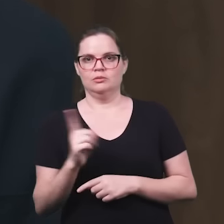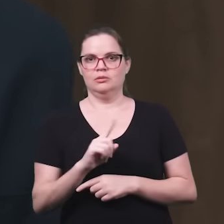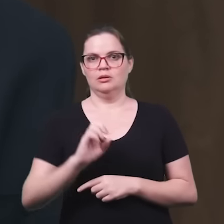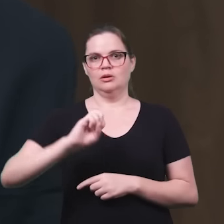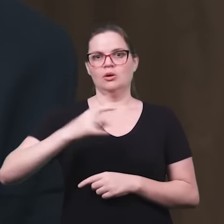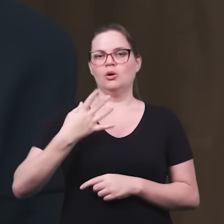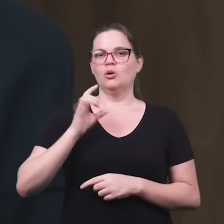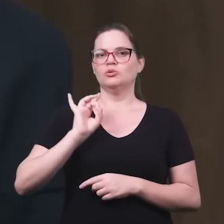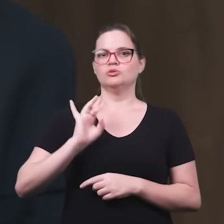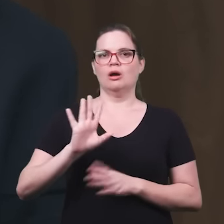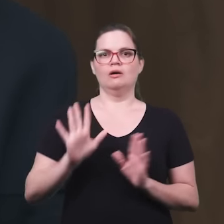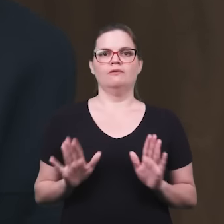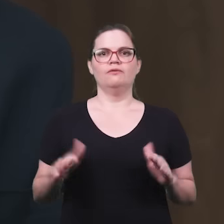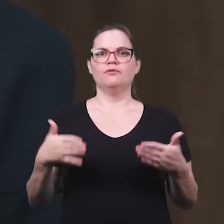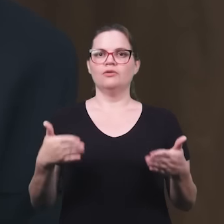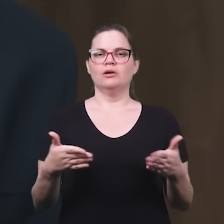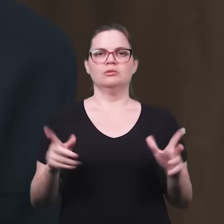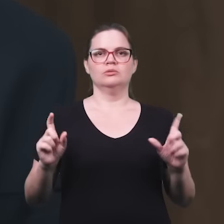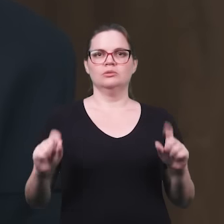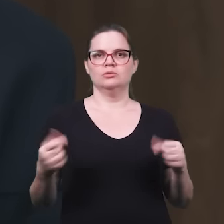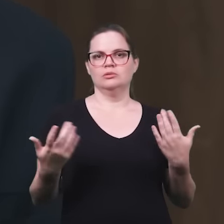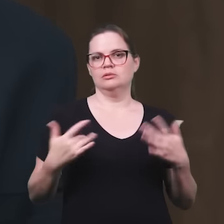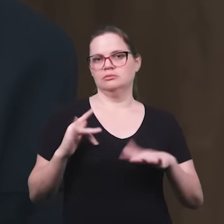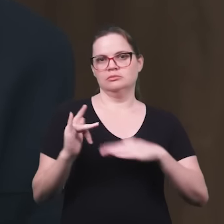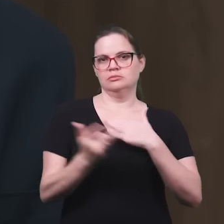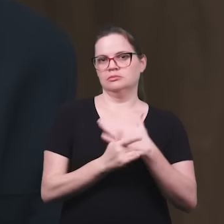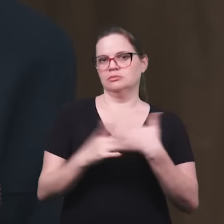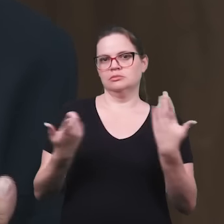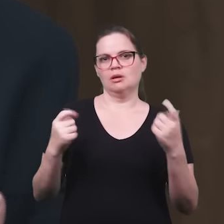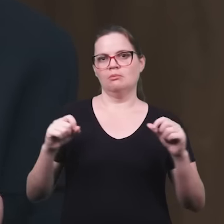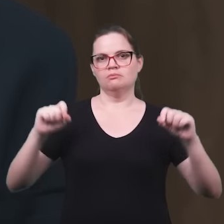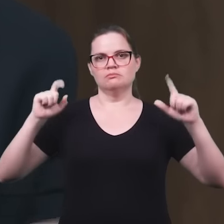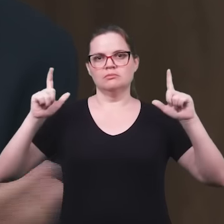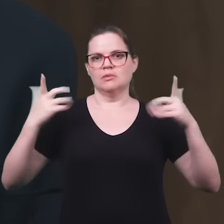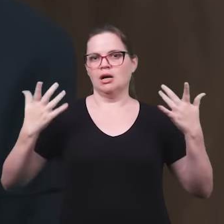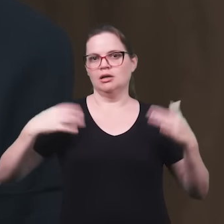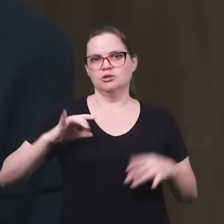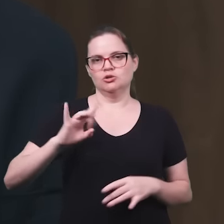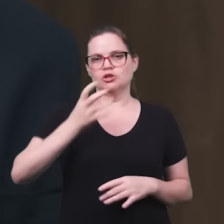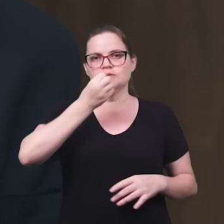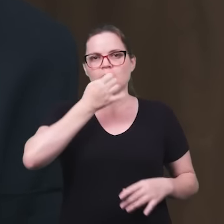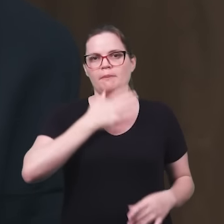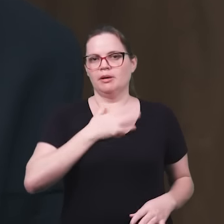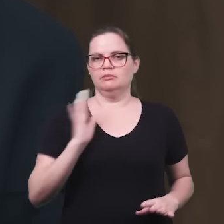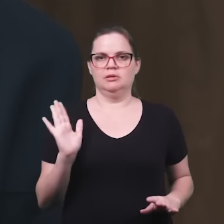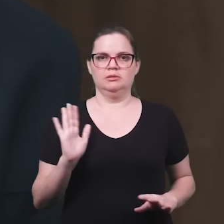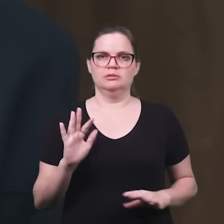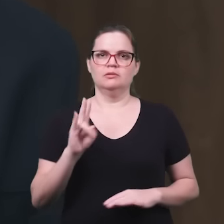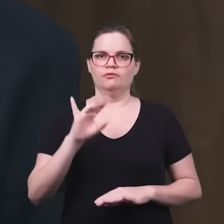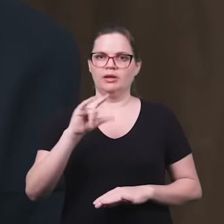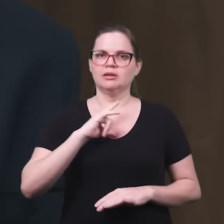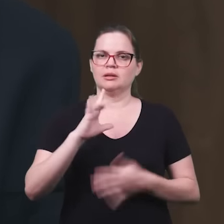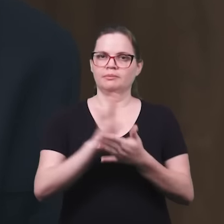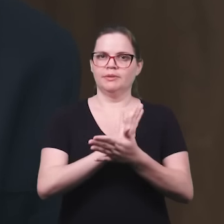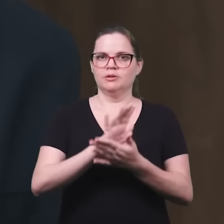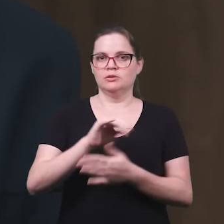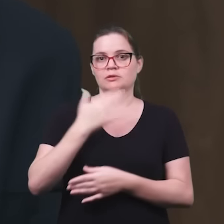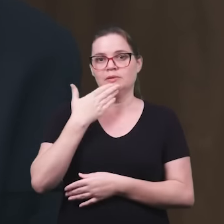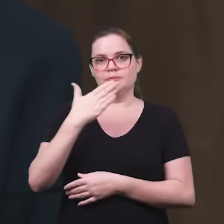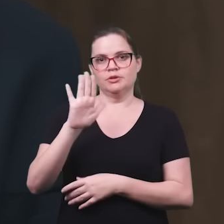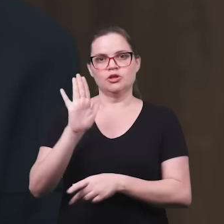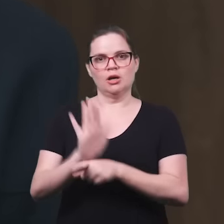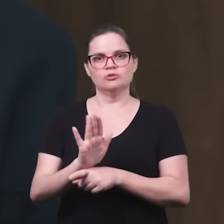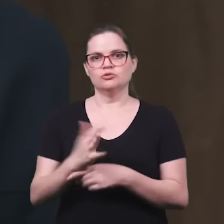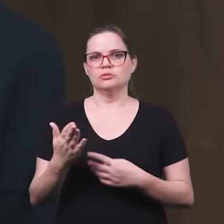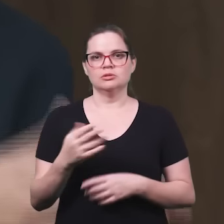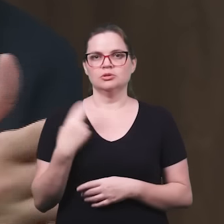Ou se você está ali só com foco naquilo que a rede social pode te proporcionar de lucro. Então vai ter pessoas que vão te pedir